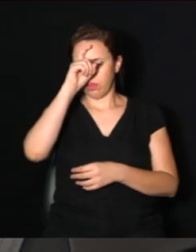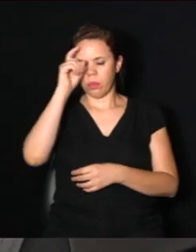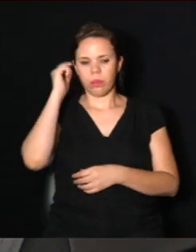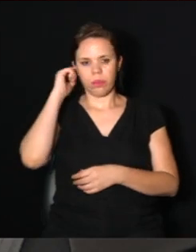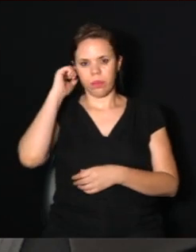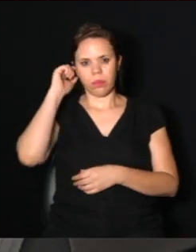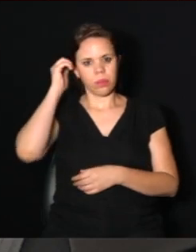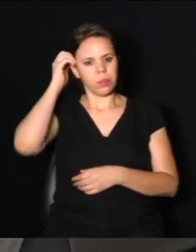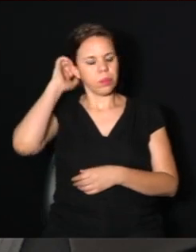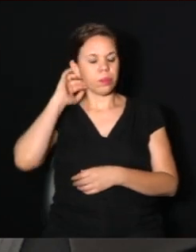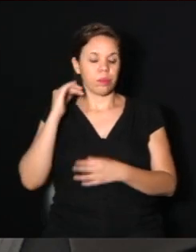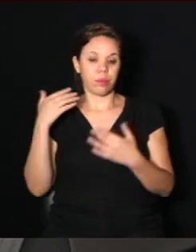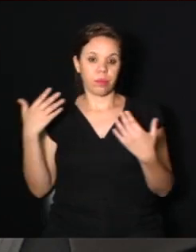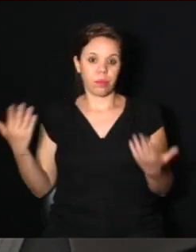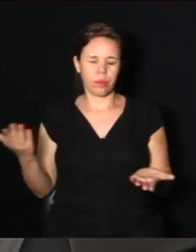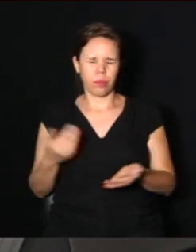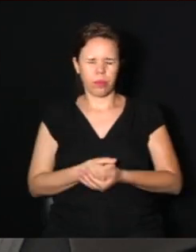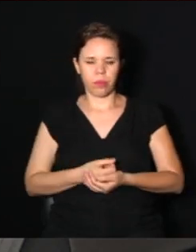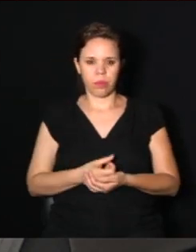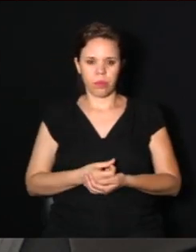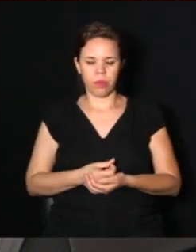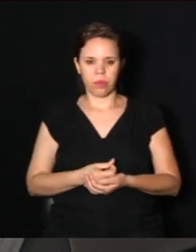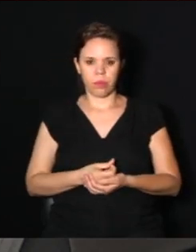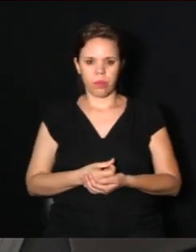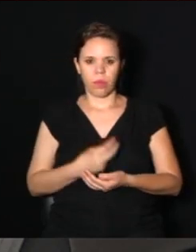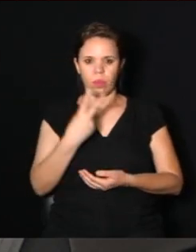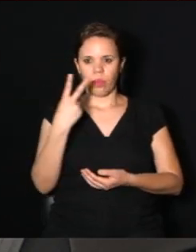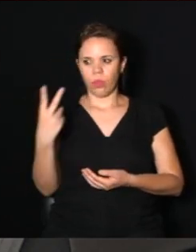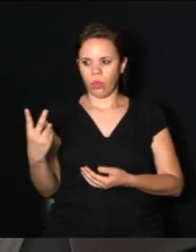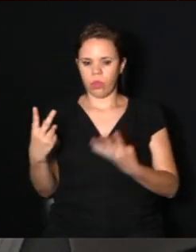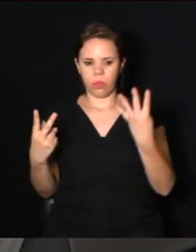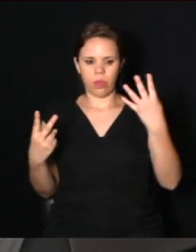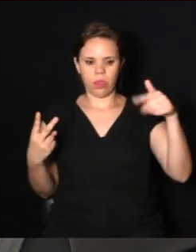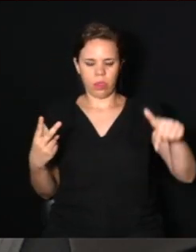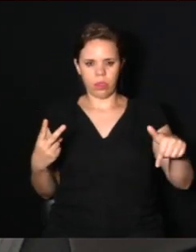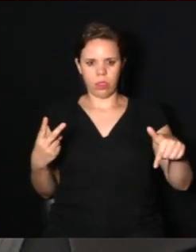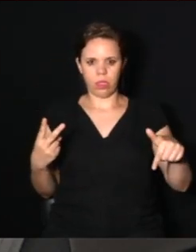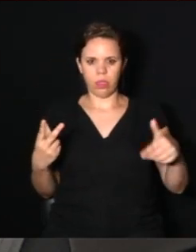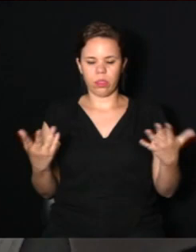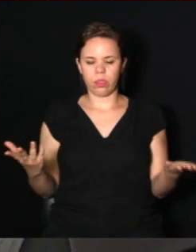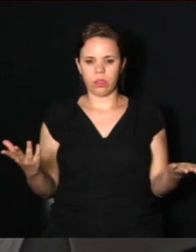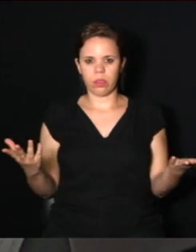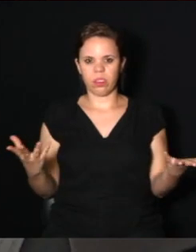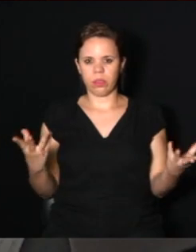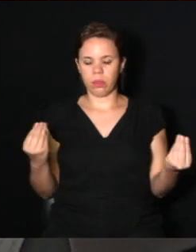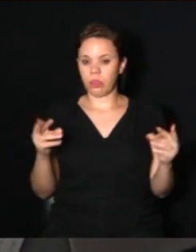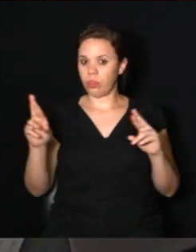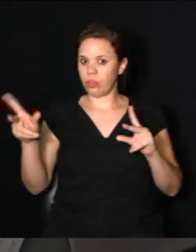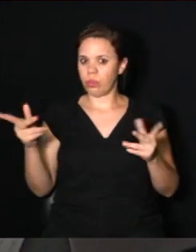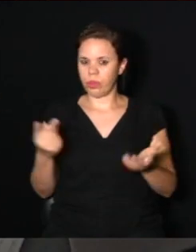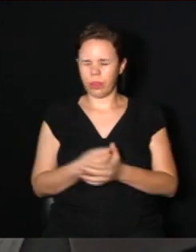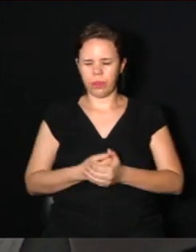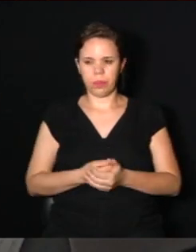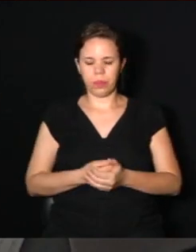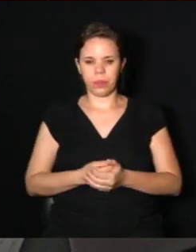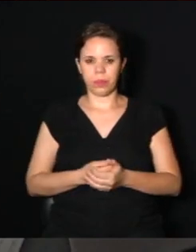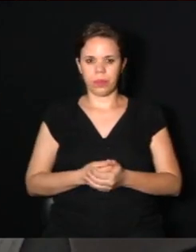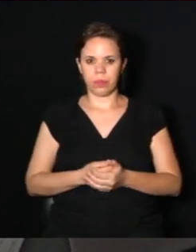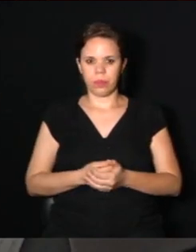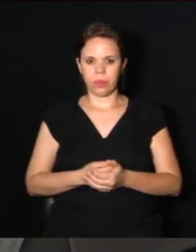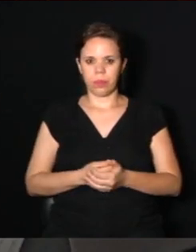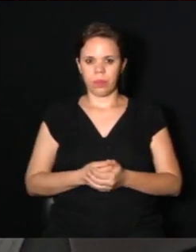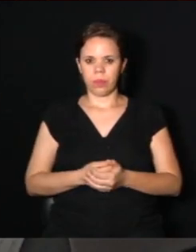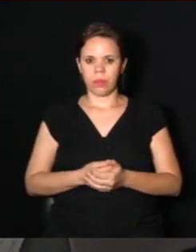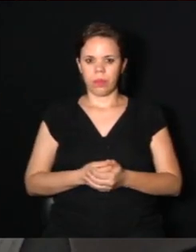E aí a gente sabe que 2 para 47 é um número muito diferente, né, uma diferença